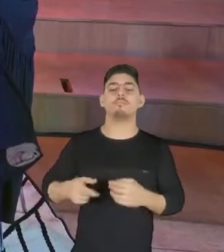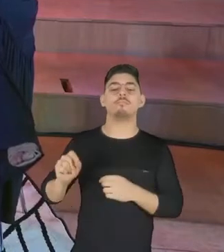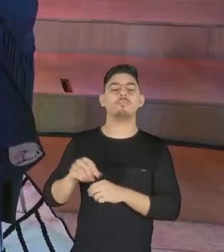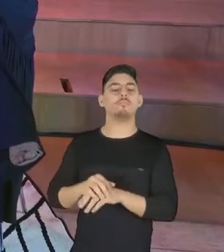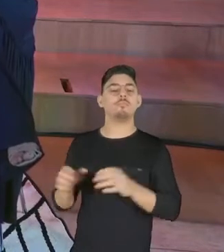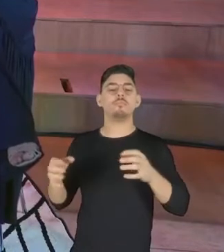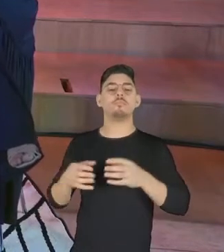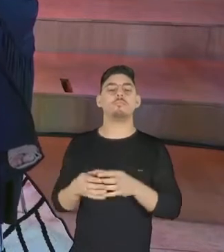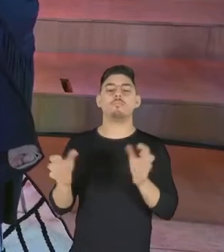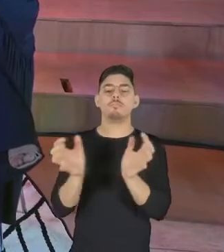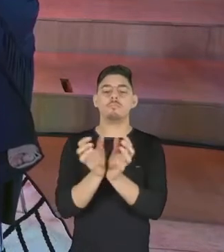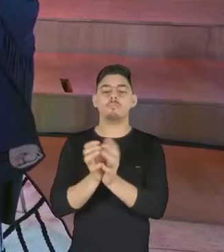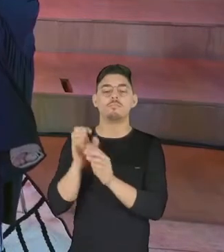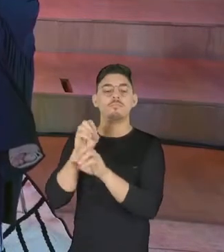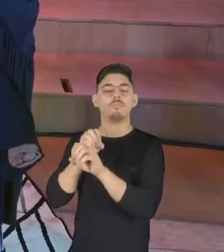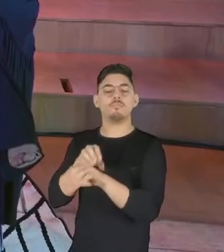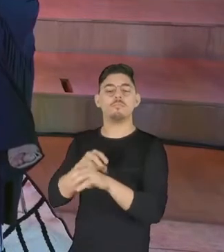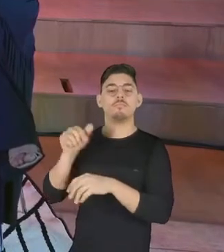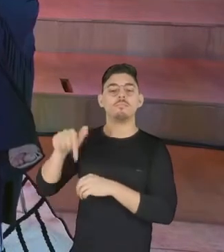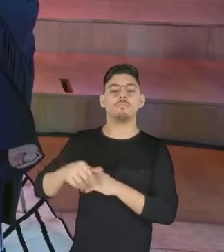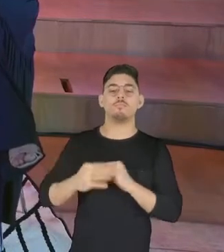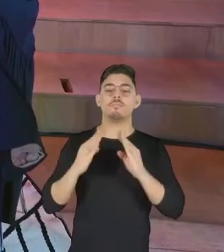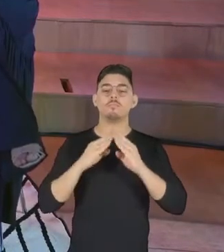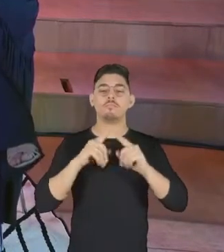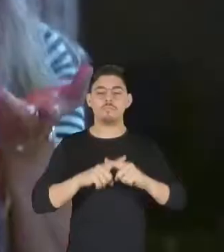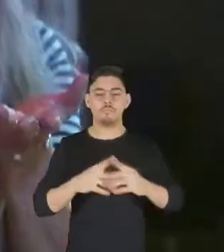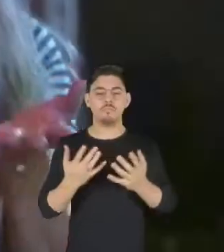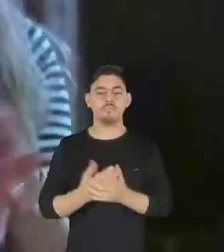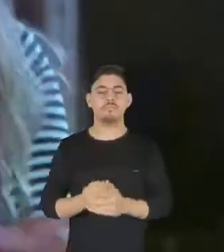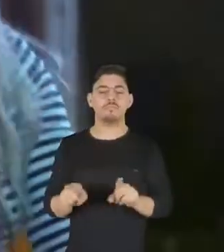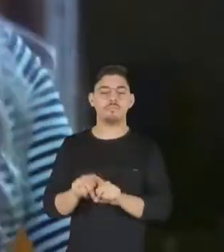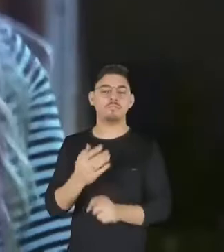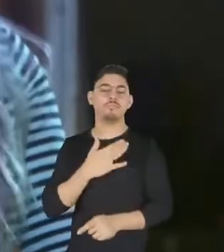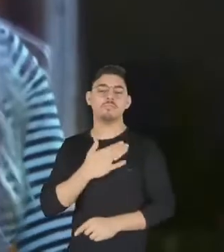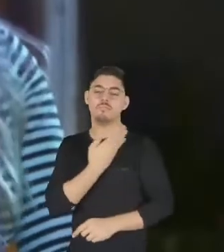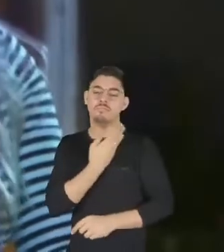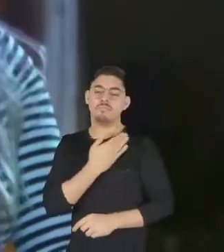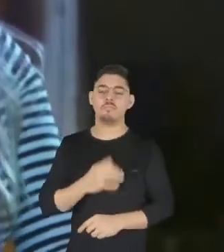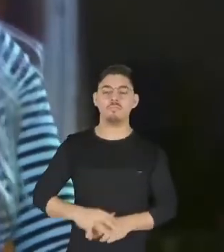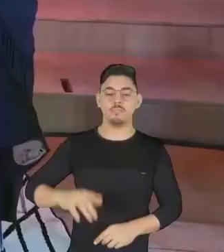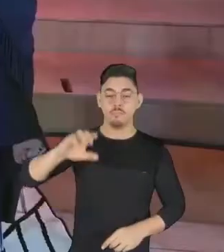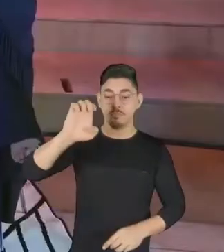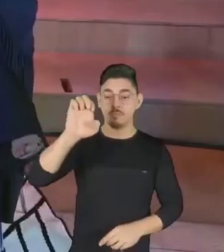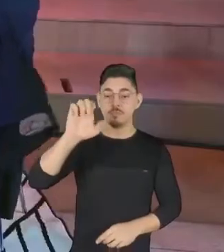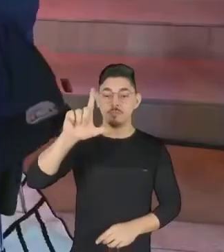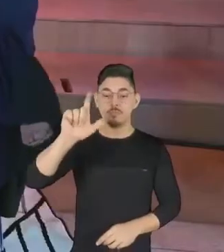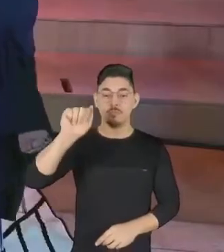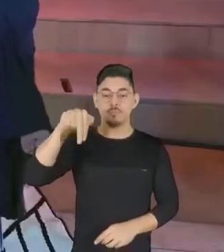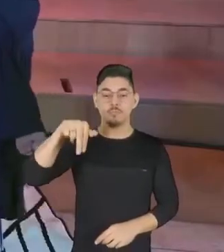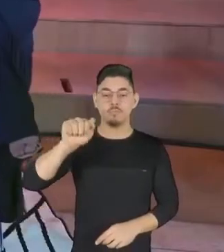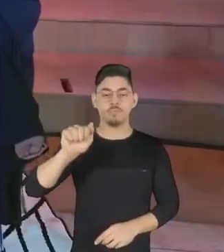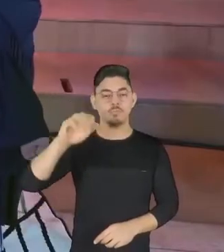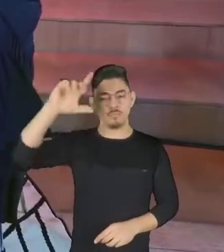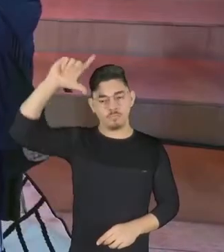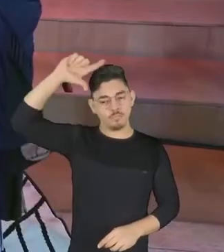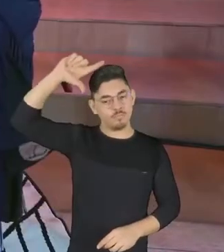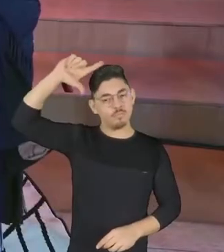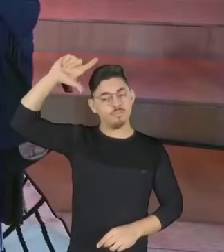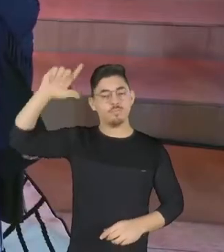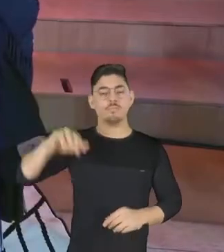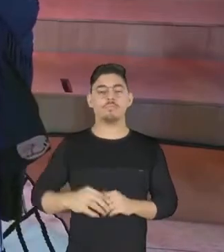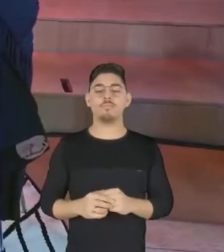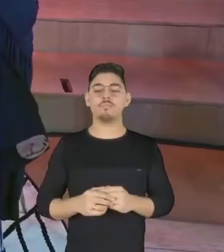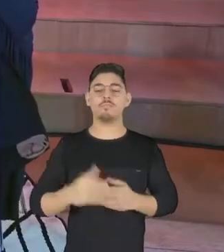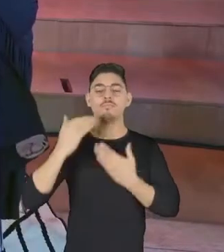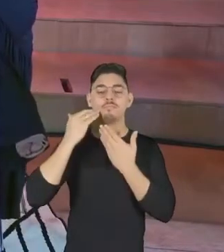nossa igreja. E além disso, é minha amiga pessoal. Elana, seja muito bem-vinda. Obrigada, é um